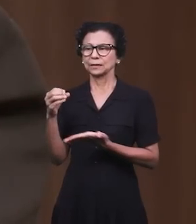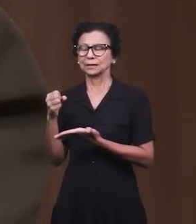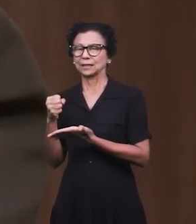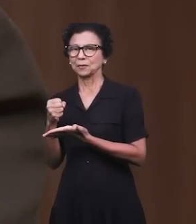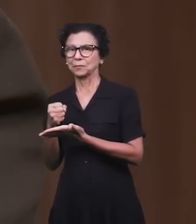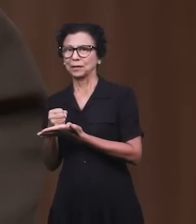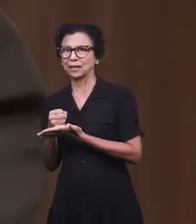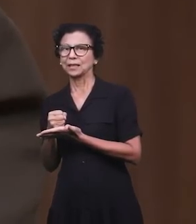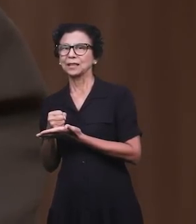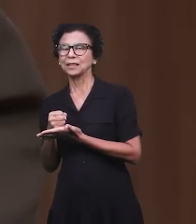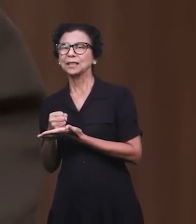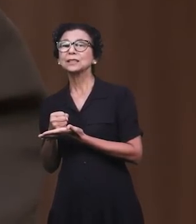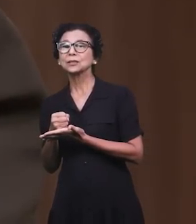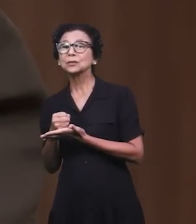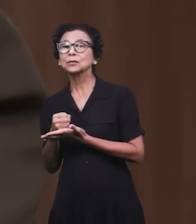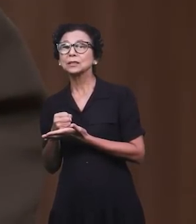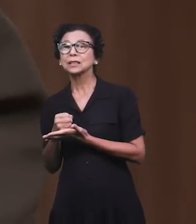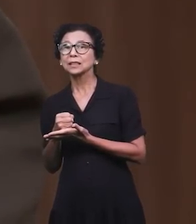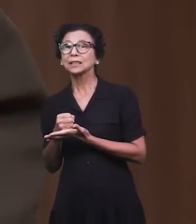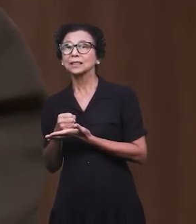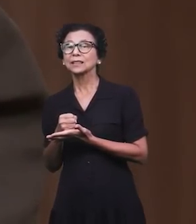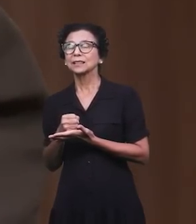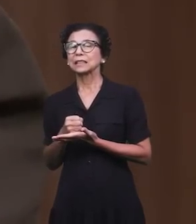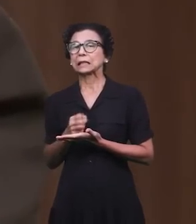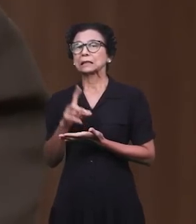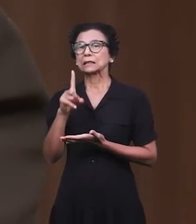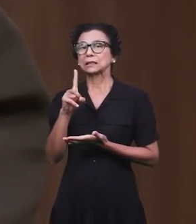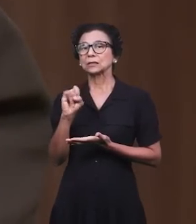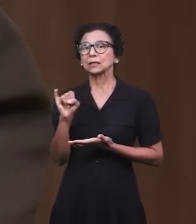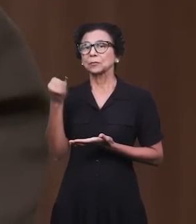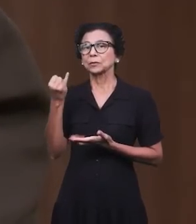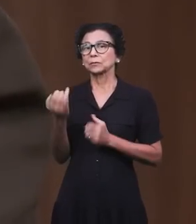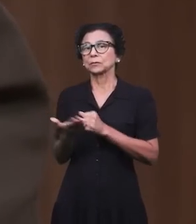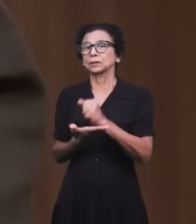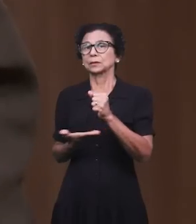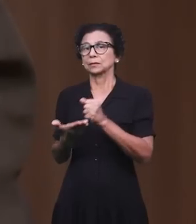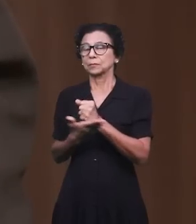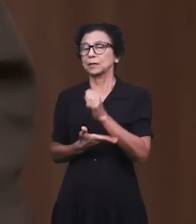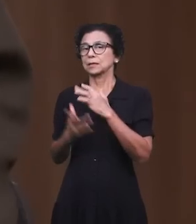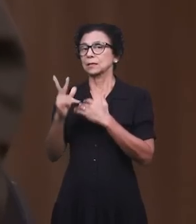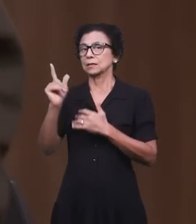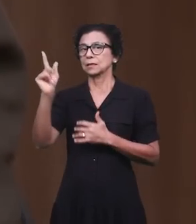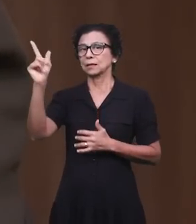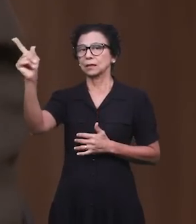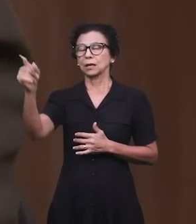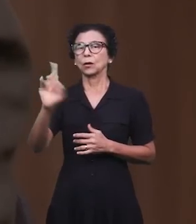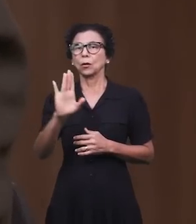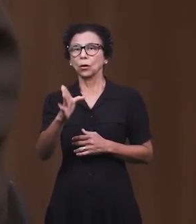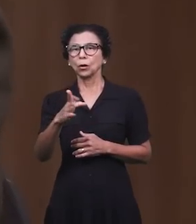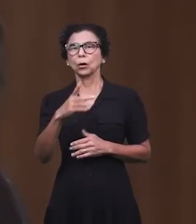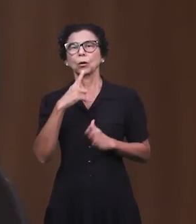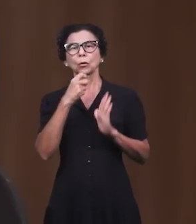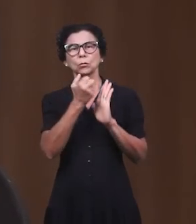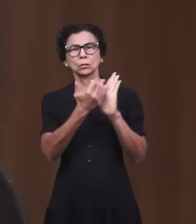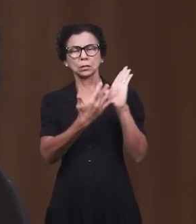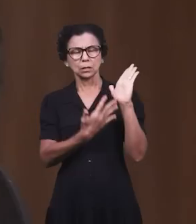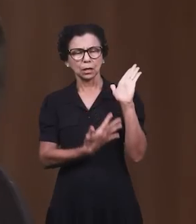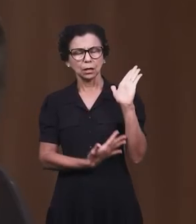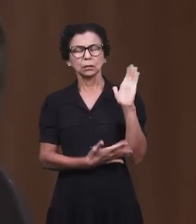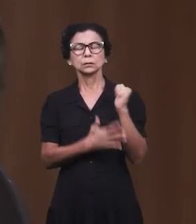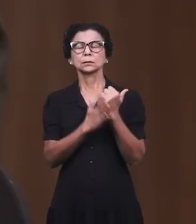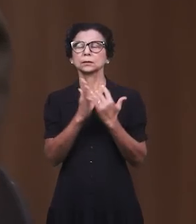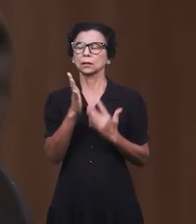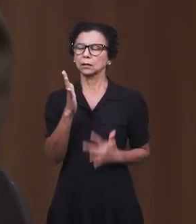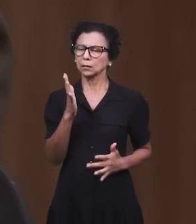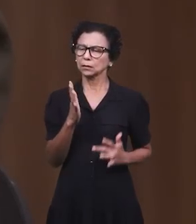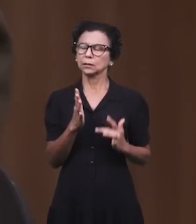as bases que estavam desde a eternidade. Ele não muda as bases. As bases dele, o sangue vai ser derramado, mas